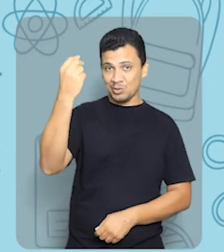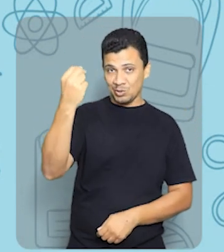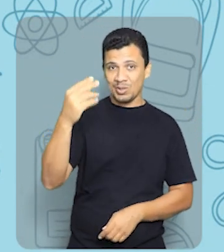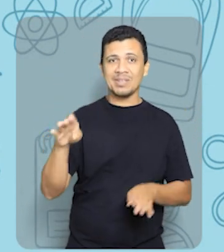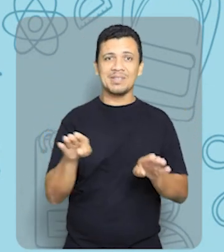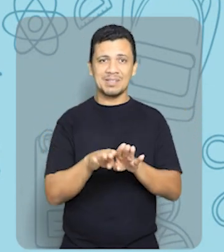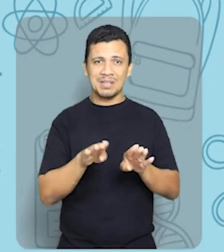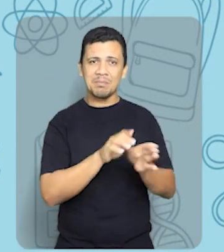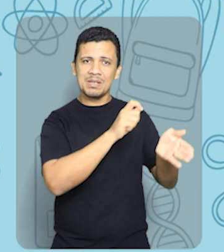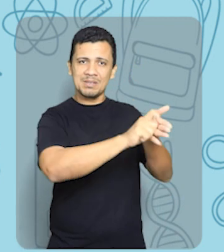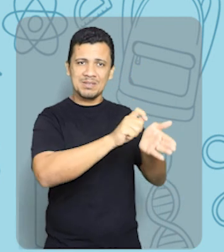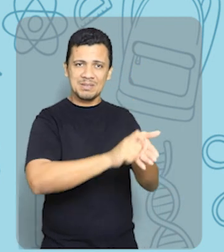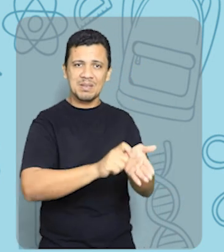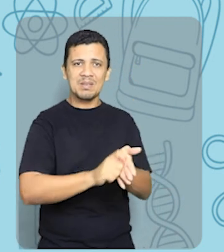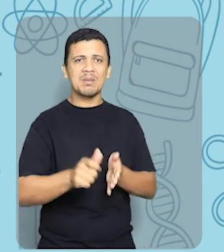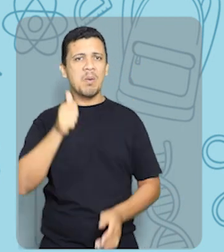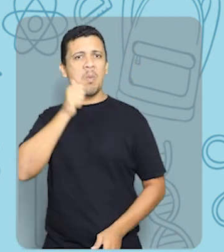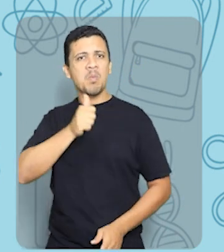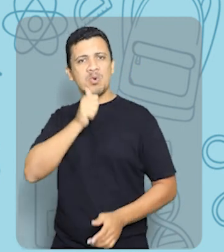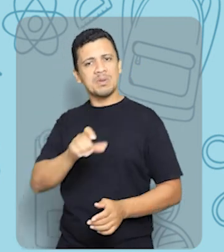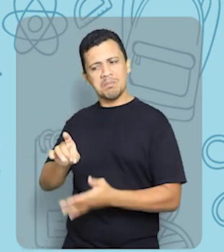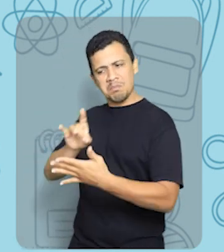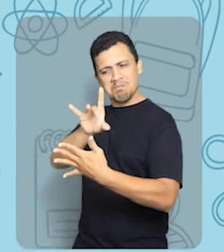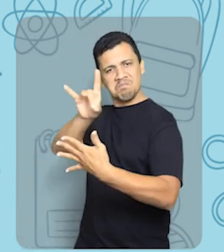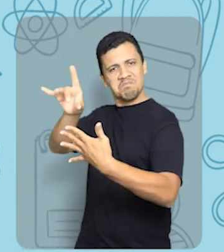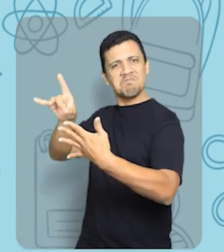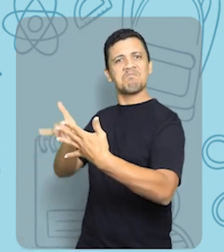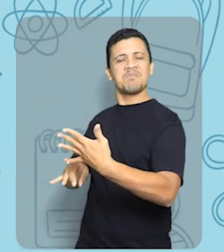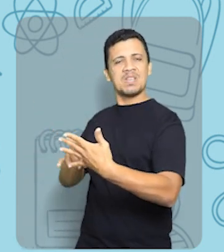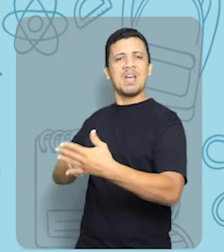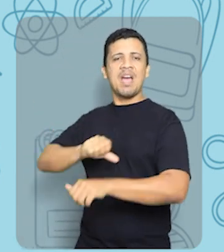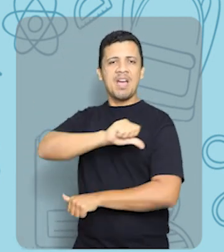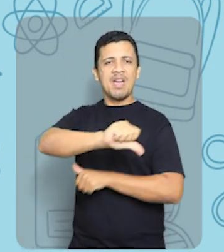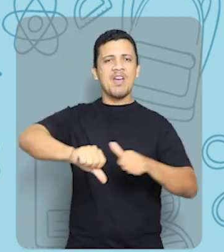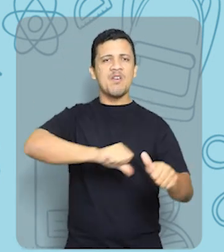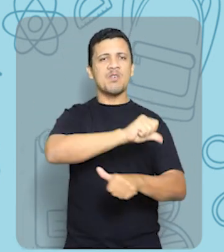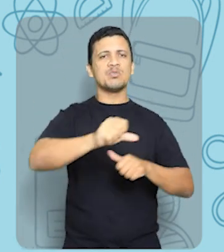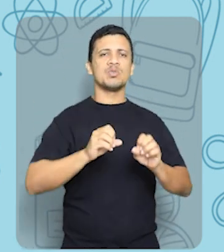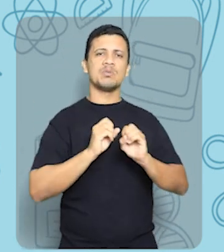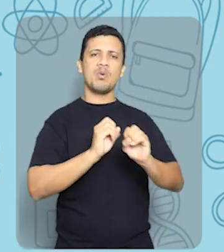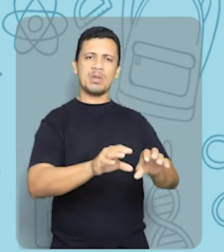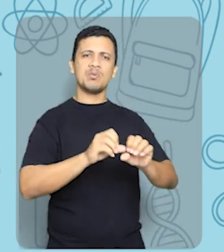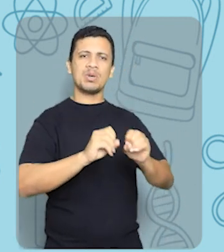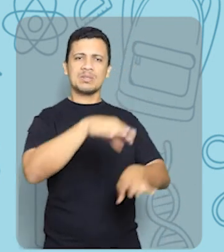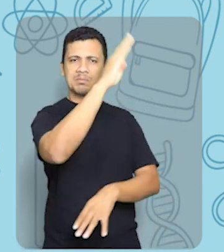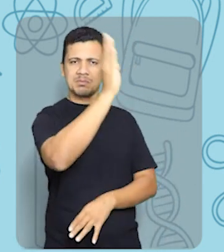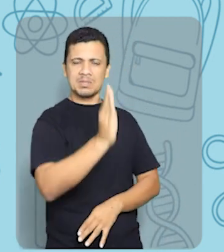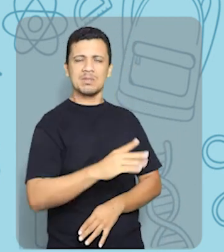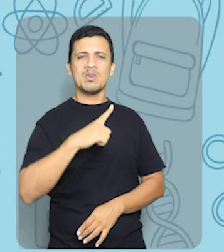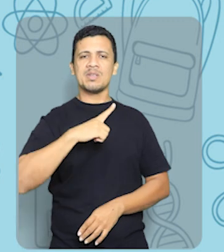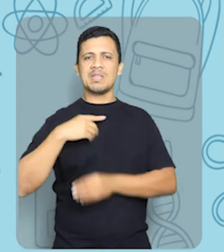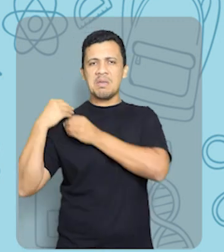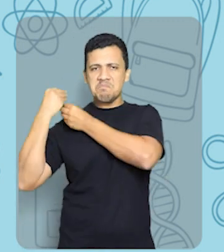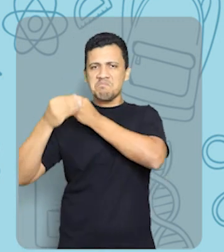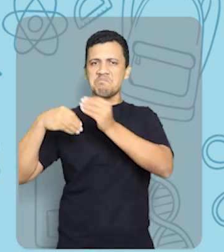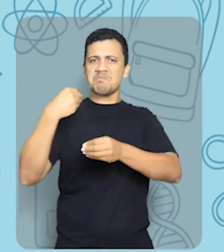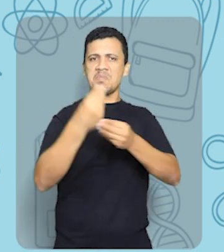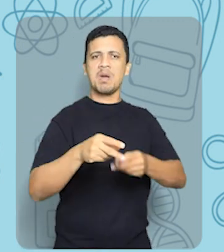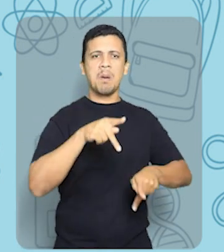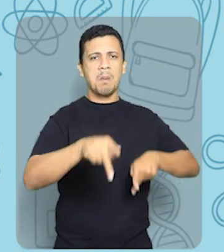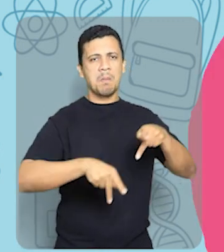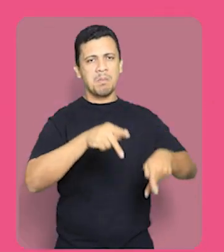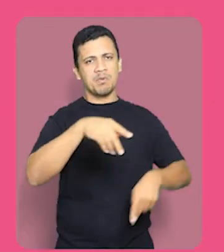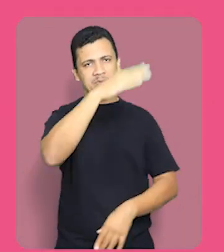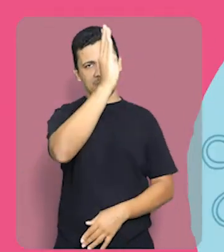por mulheres, cada uma em seu tempo. Revolucionou a nossa educação, deixando um legado fundamental para o povo